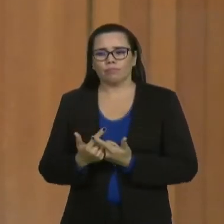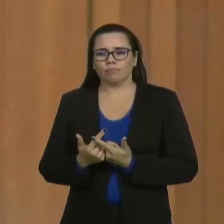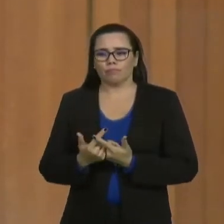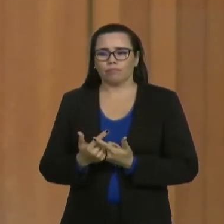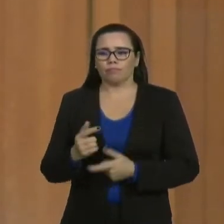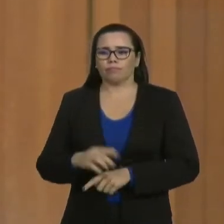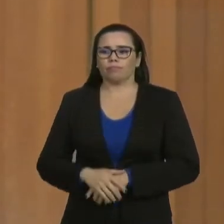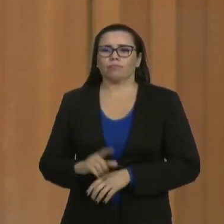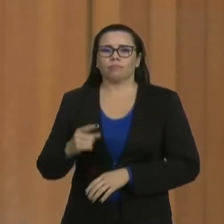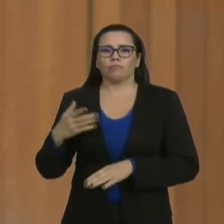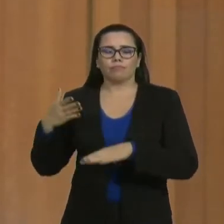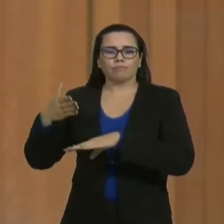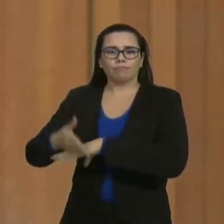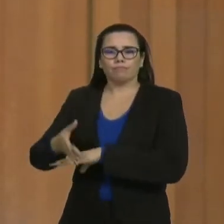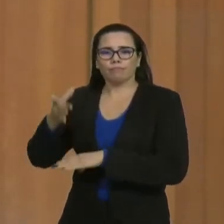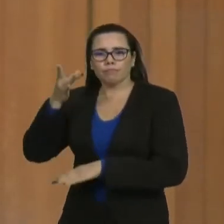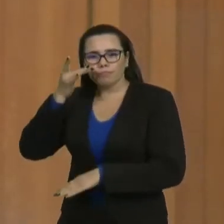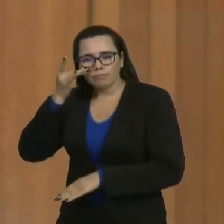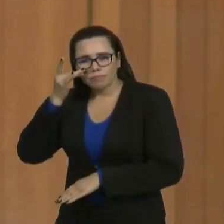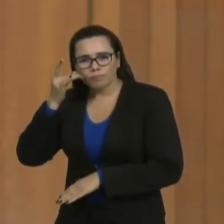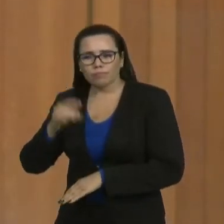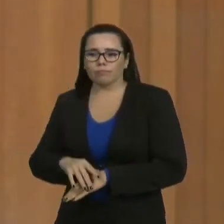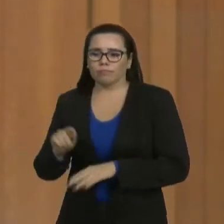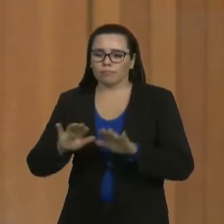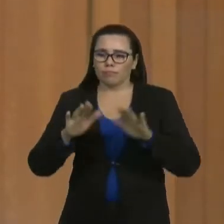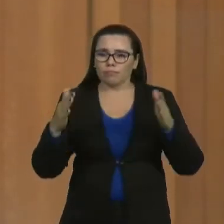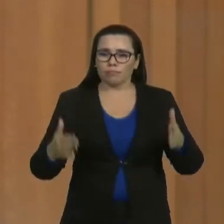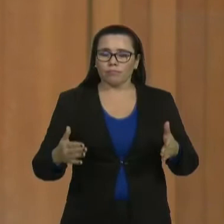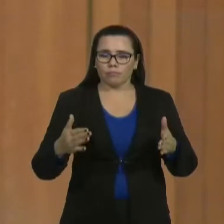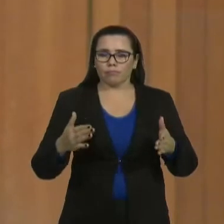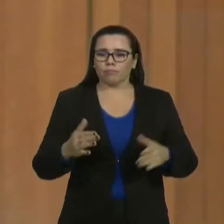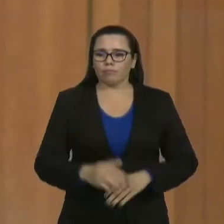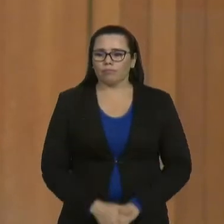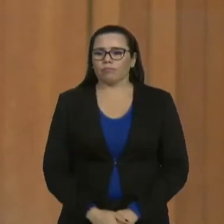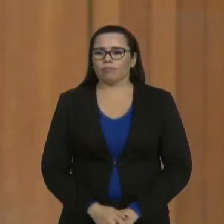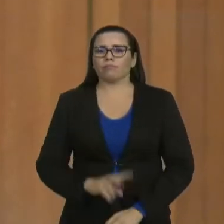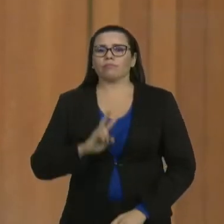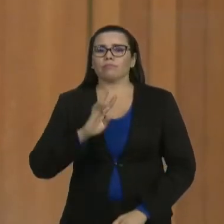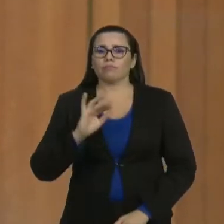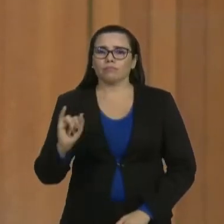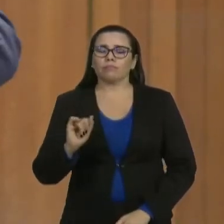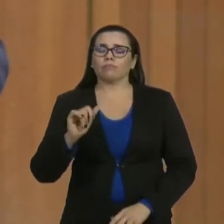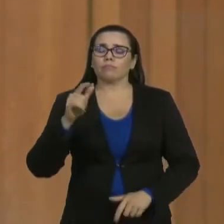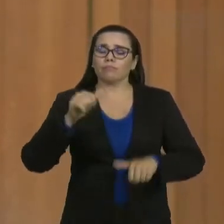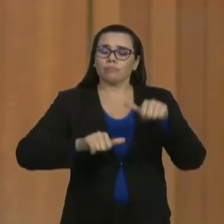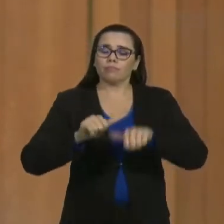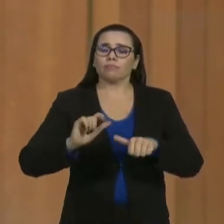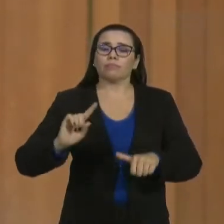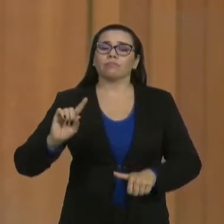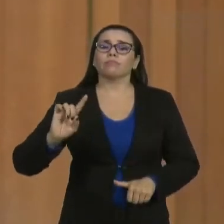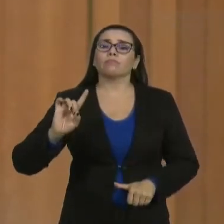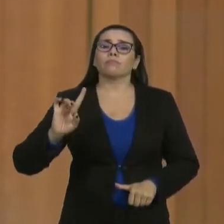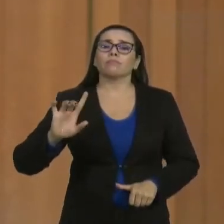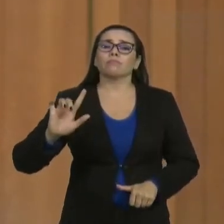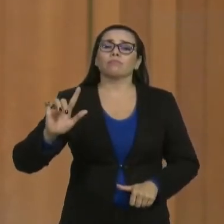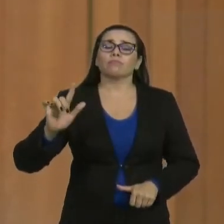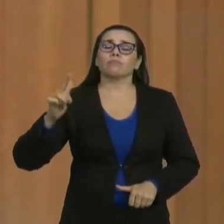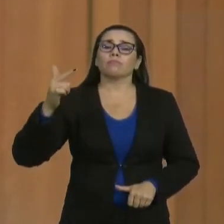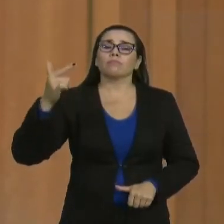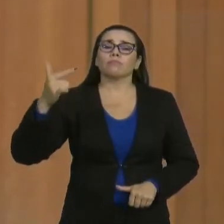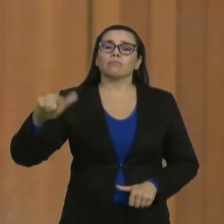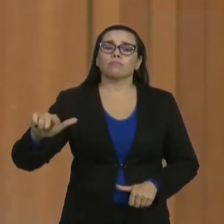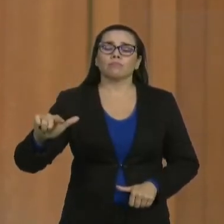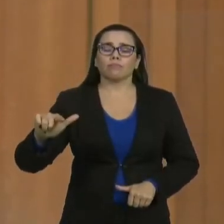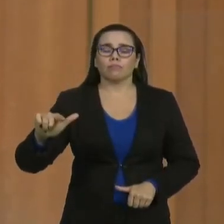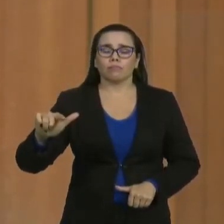apreciar, ou melhor, a mesa irá apreciar somente na próxima quinta-feira. Mas já houve um aceno por